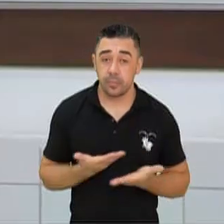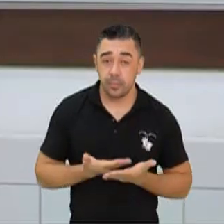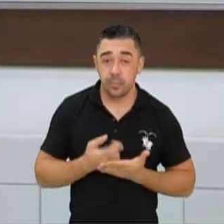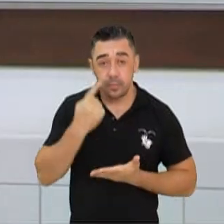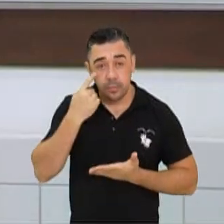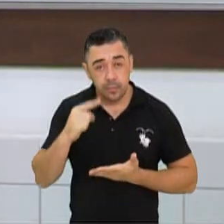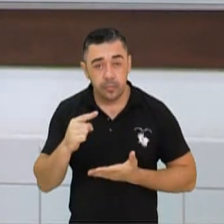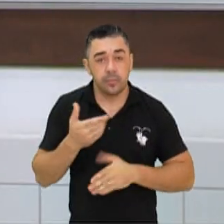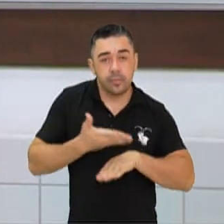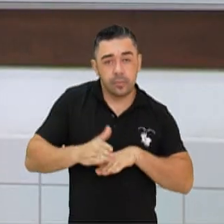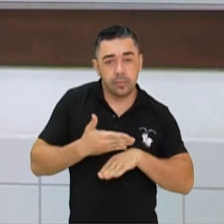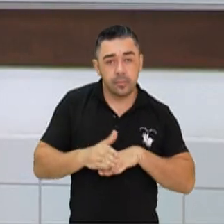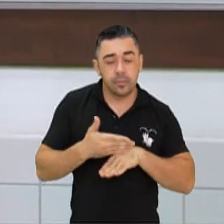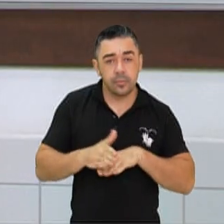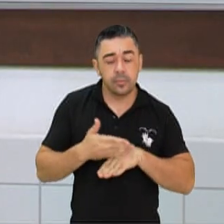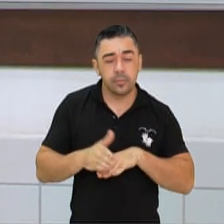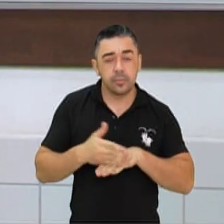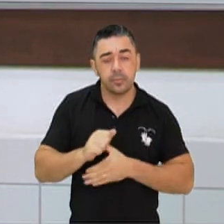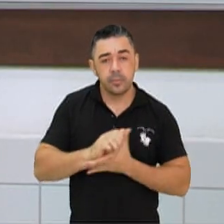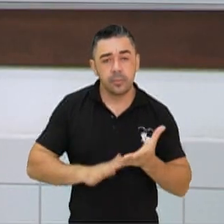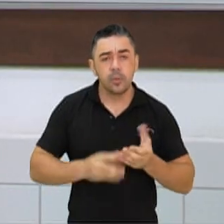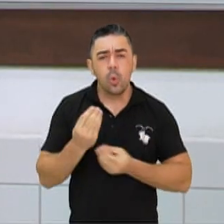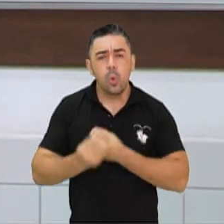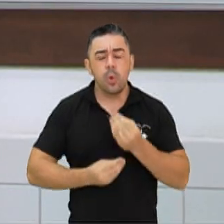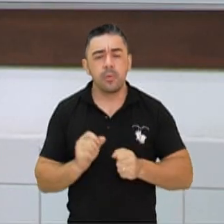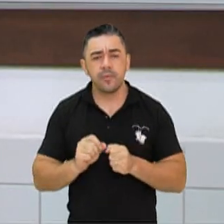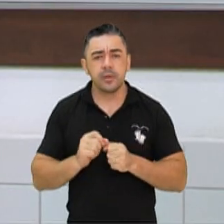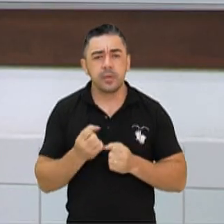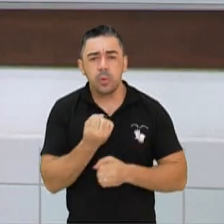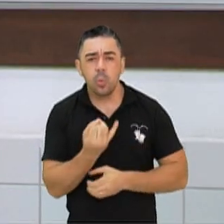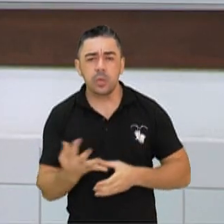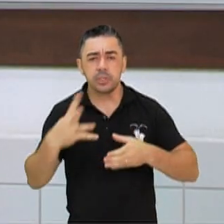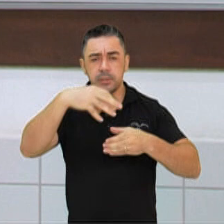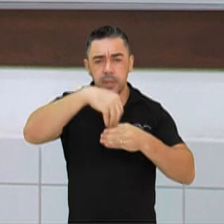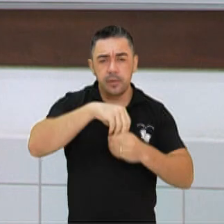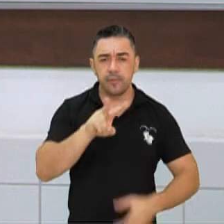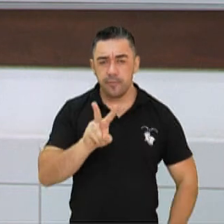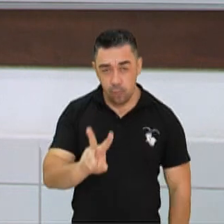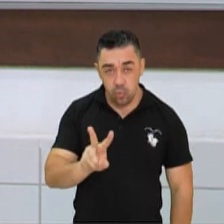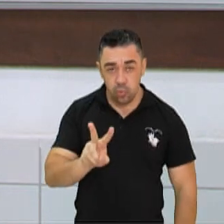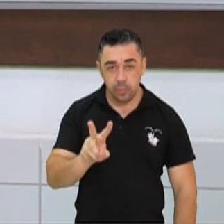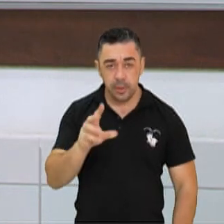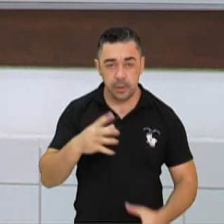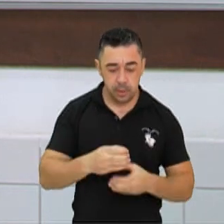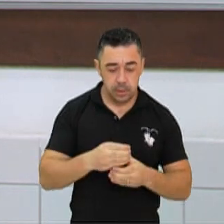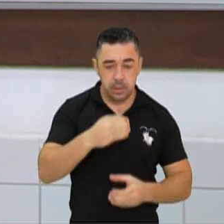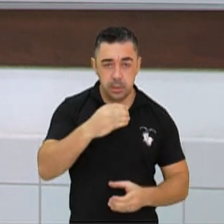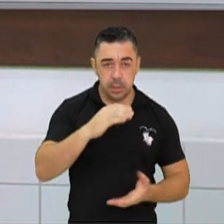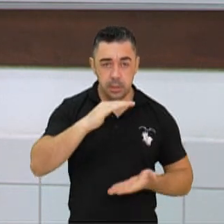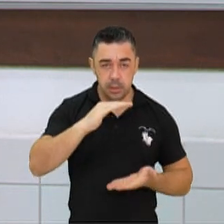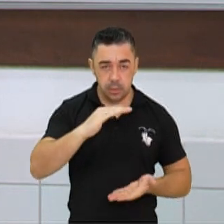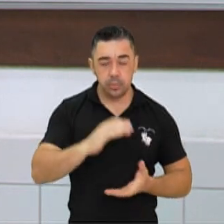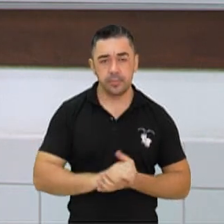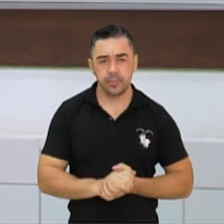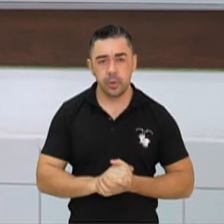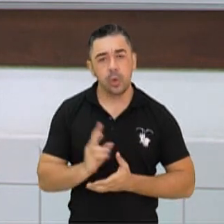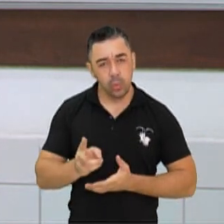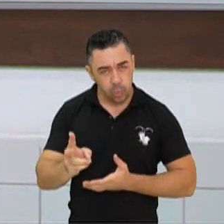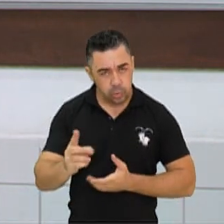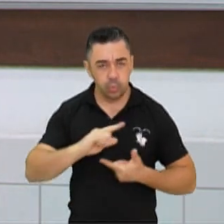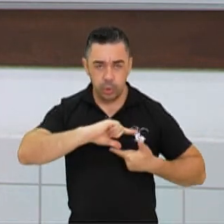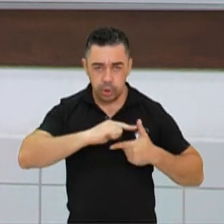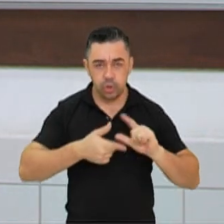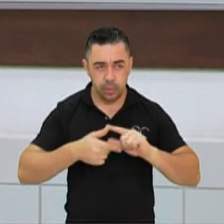de hoje nós treinamos bastante como que faz aí para calcular o volume de um cilindro. Vamos continuar ainda trabalhando com geometria.